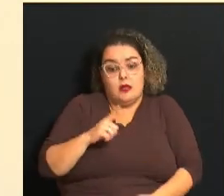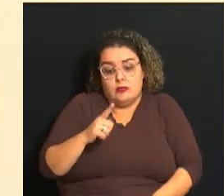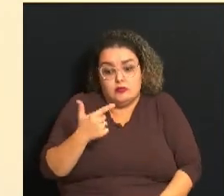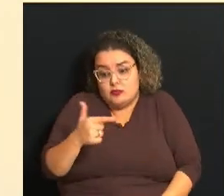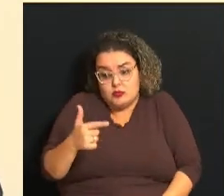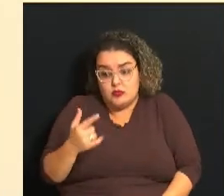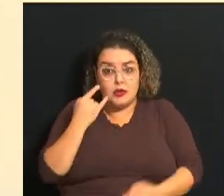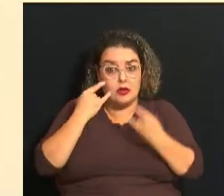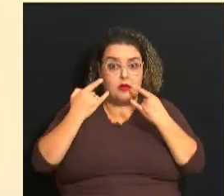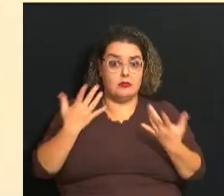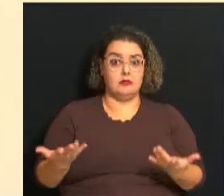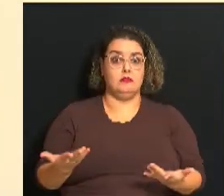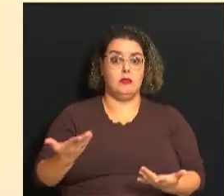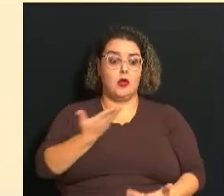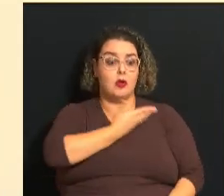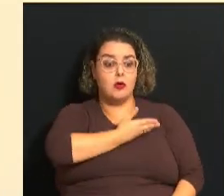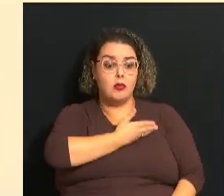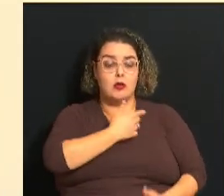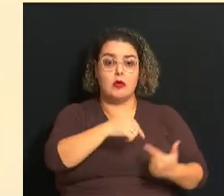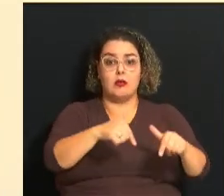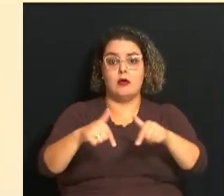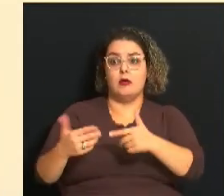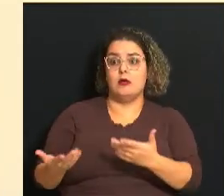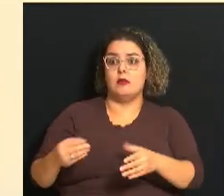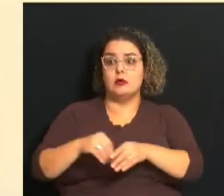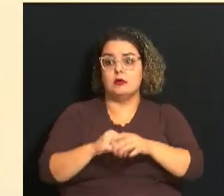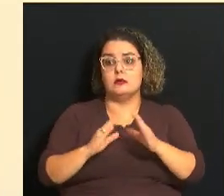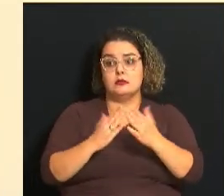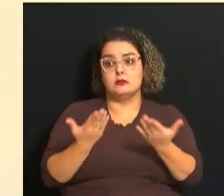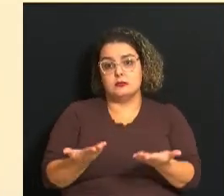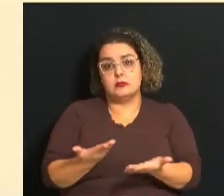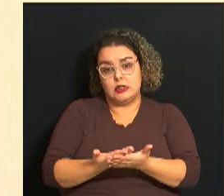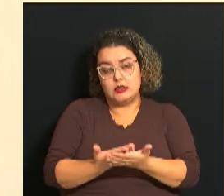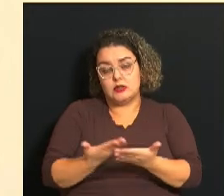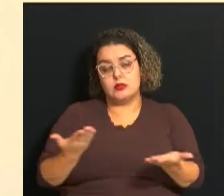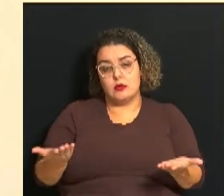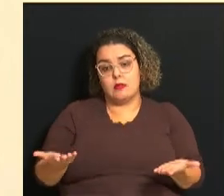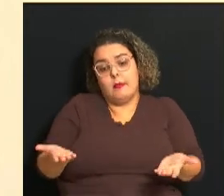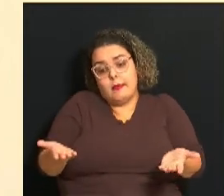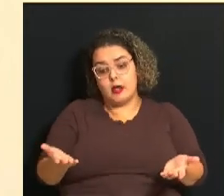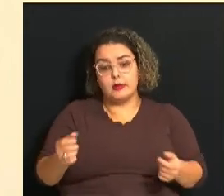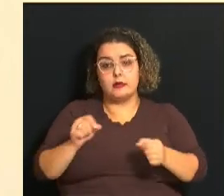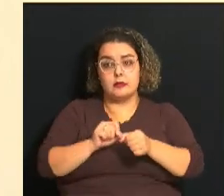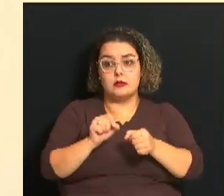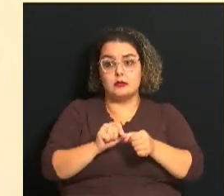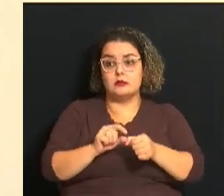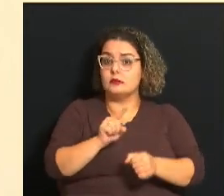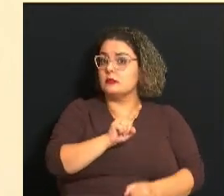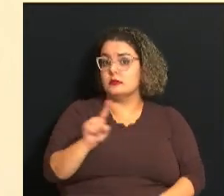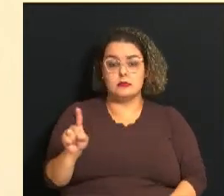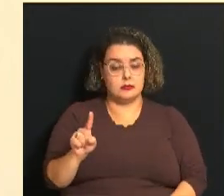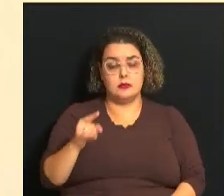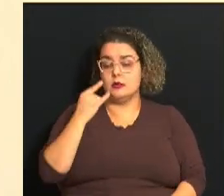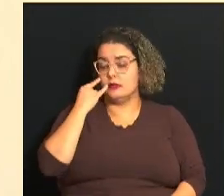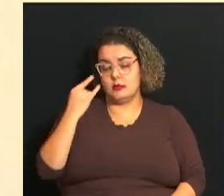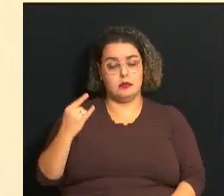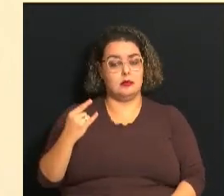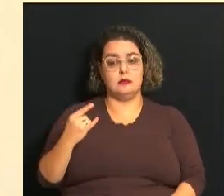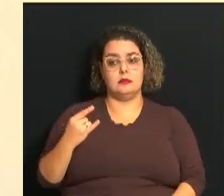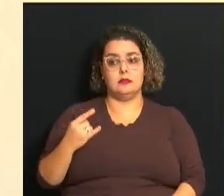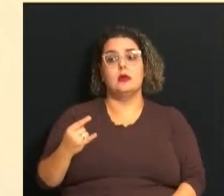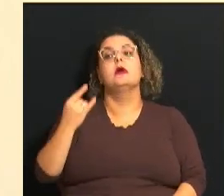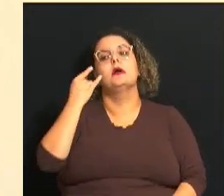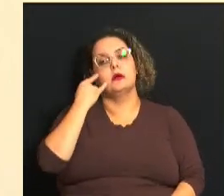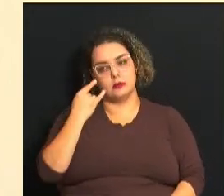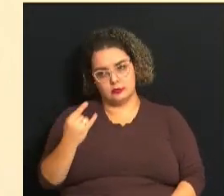né o colega de da escola mas ela está fazendo sem a intenção então a intencionalidade